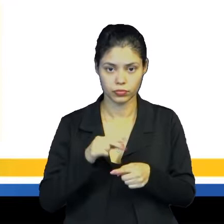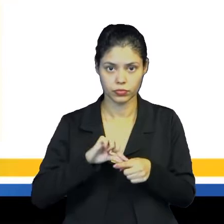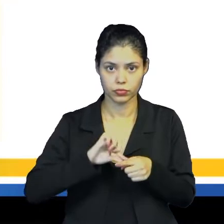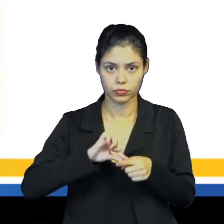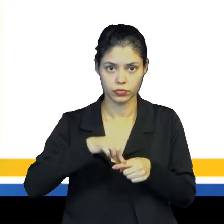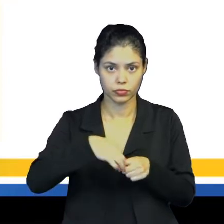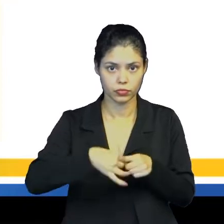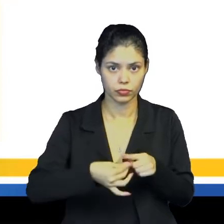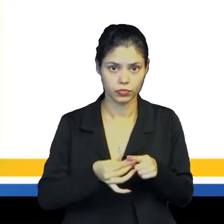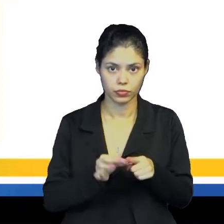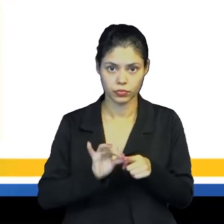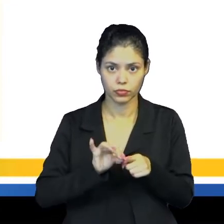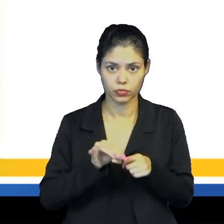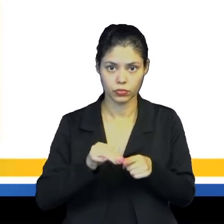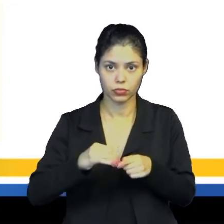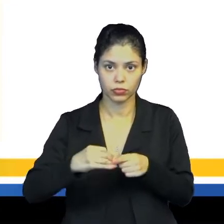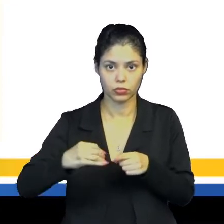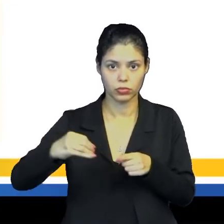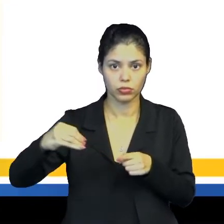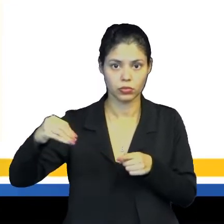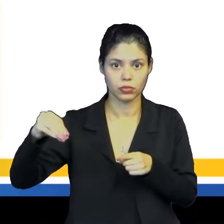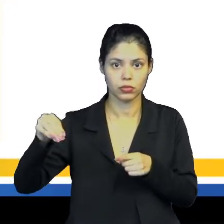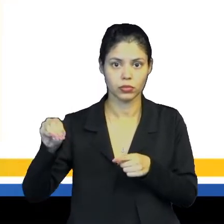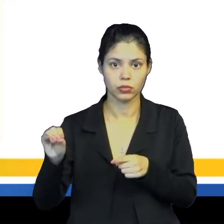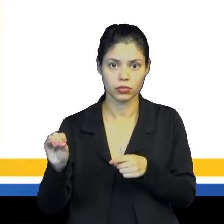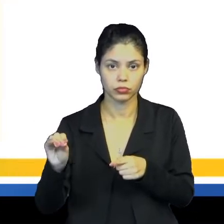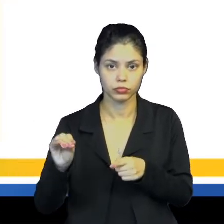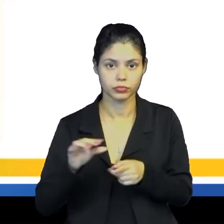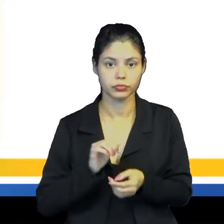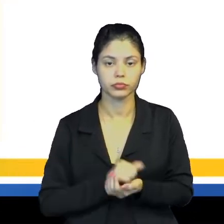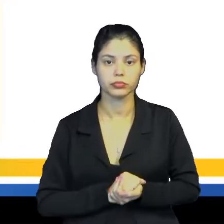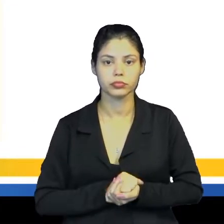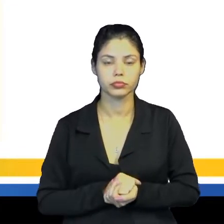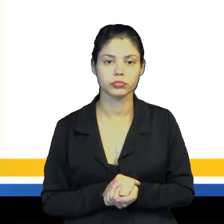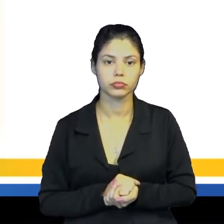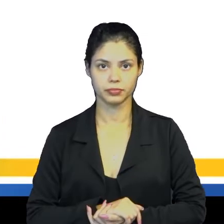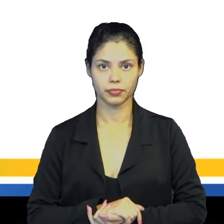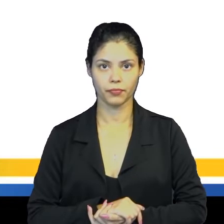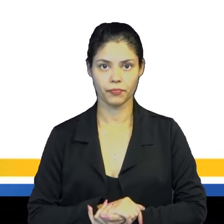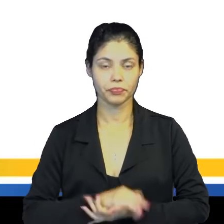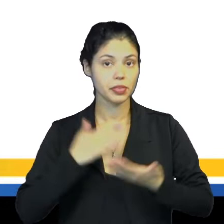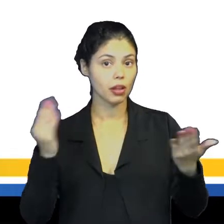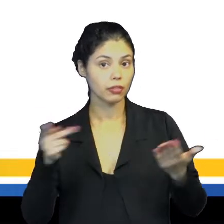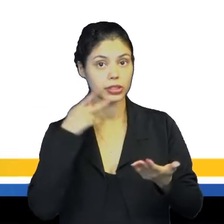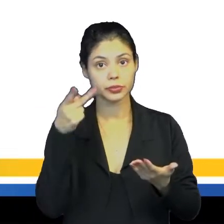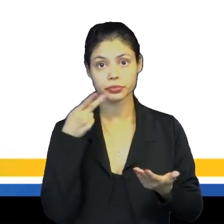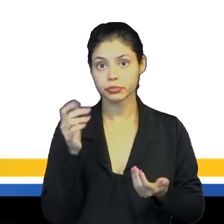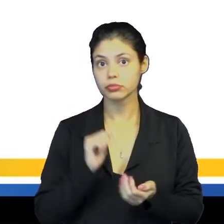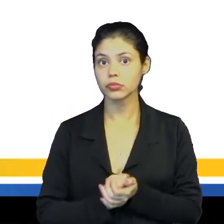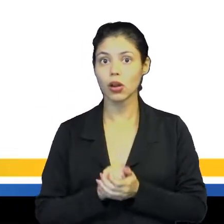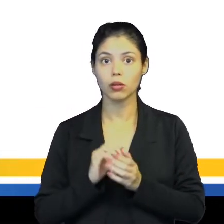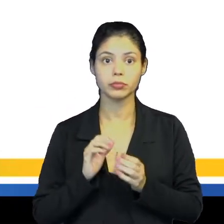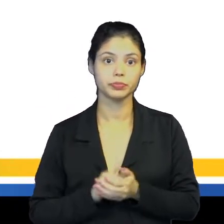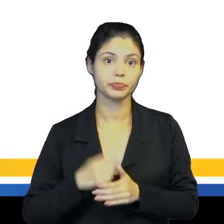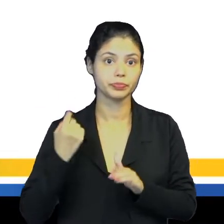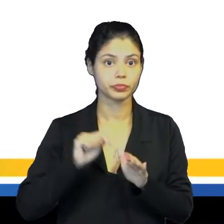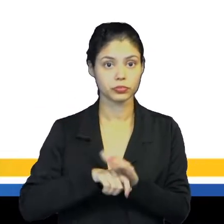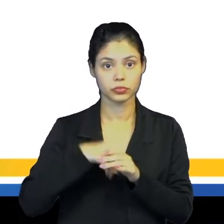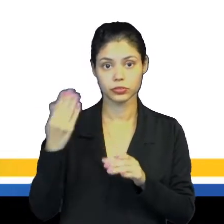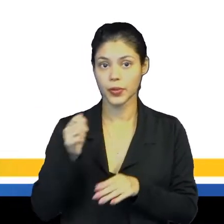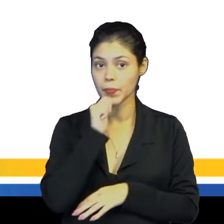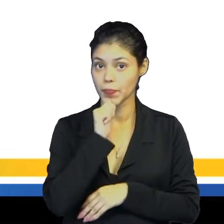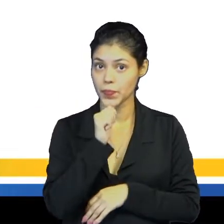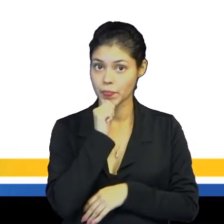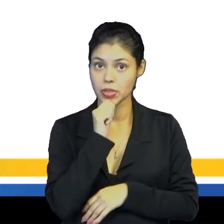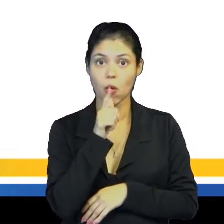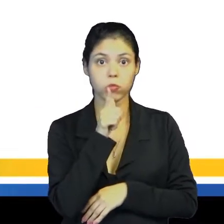corte nessa região do prepúcio, expondo então essa glande para fora. Falando ainda dos órgãos externos, nós temos aí